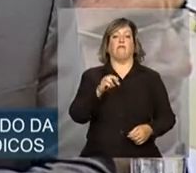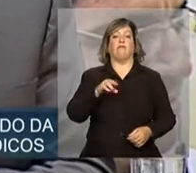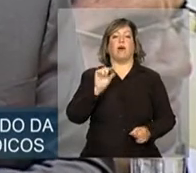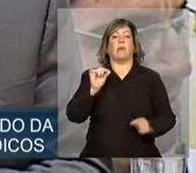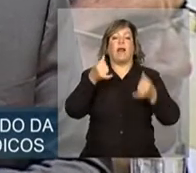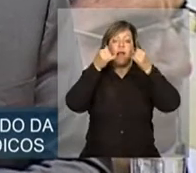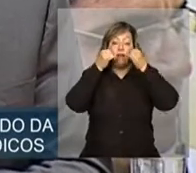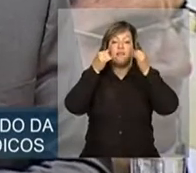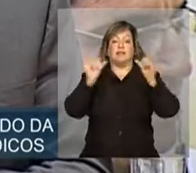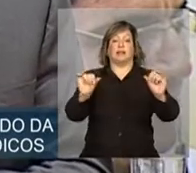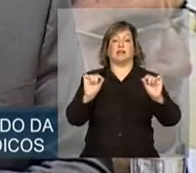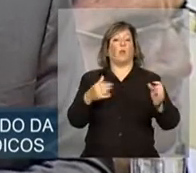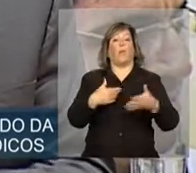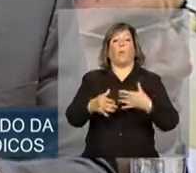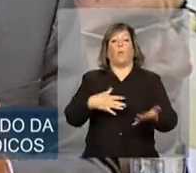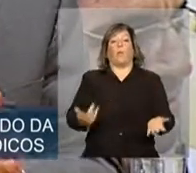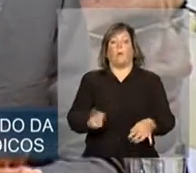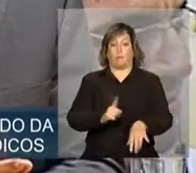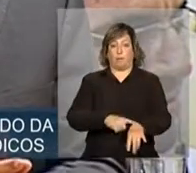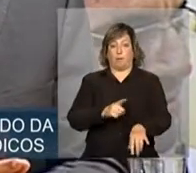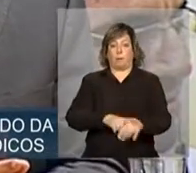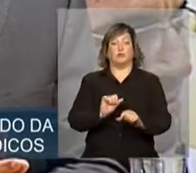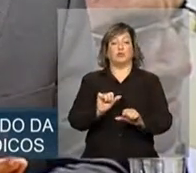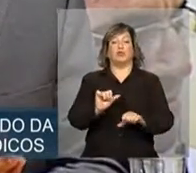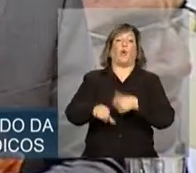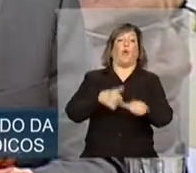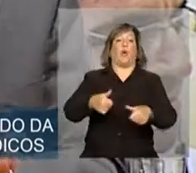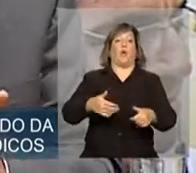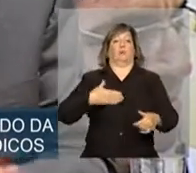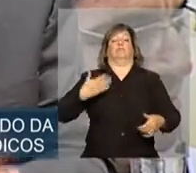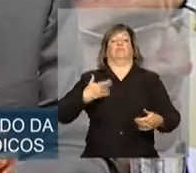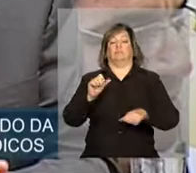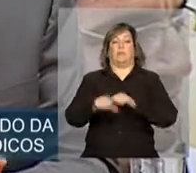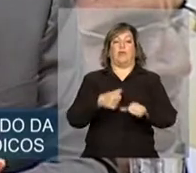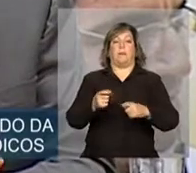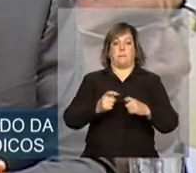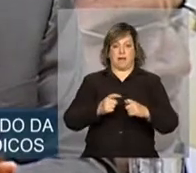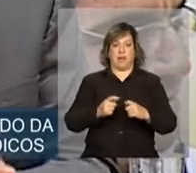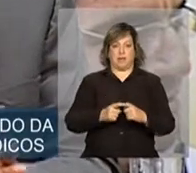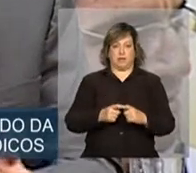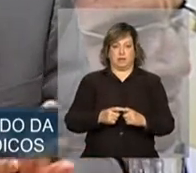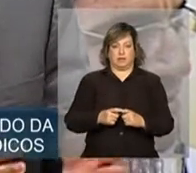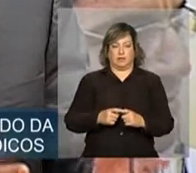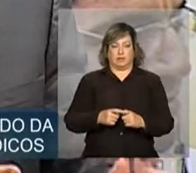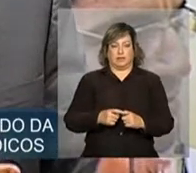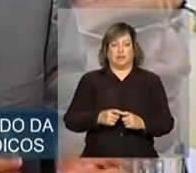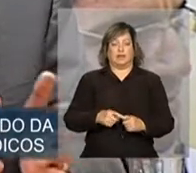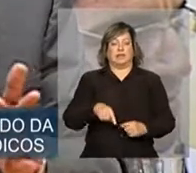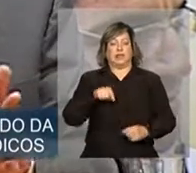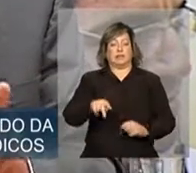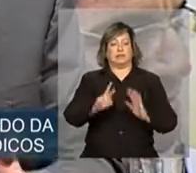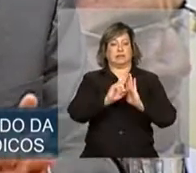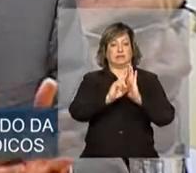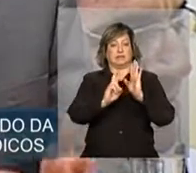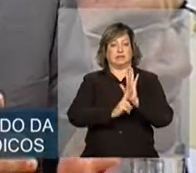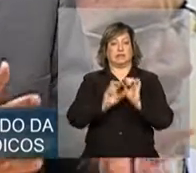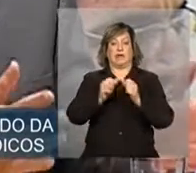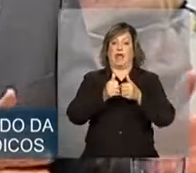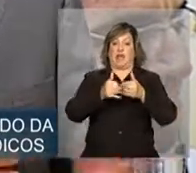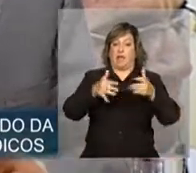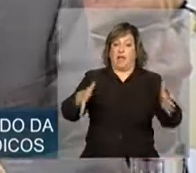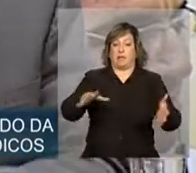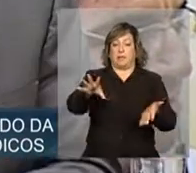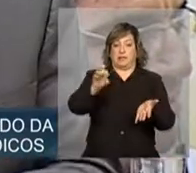evitar qualquer momento de troca de médicos não é esse é esse regramento de abrirmos